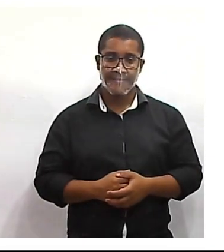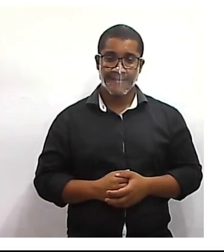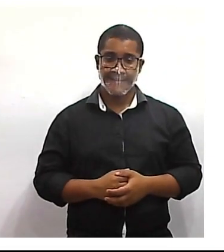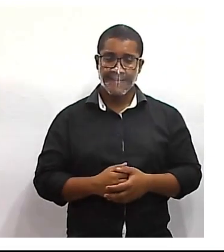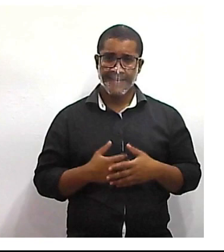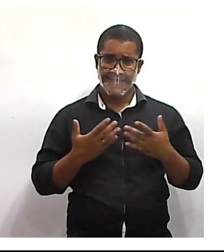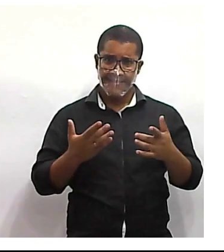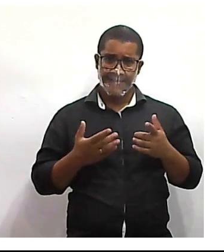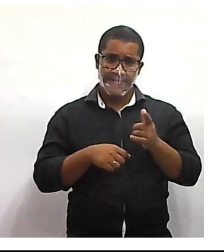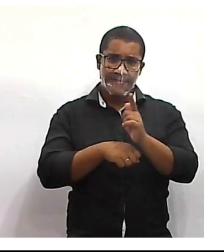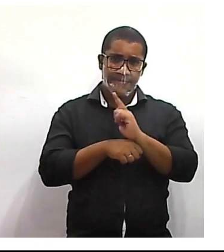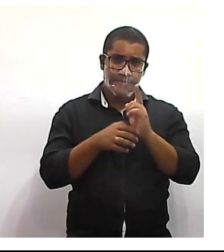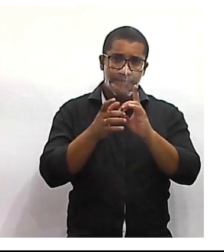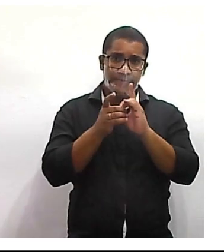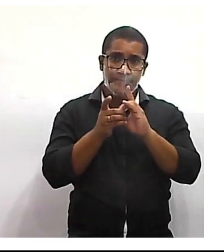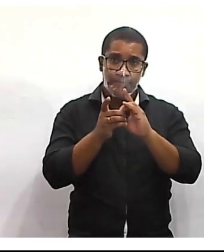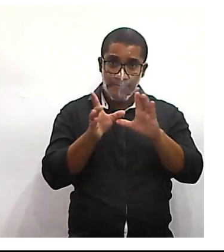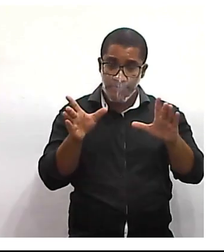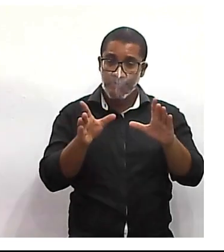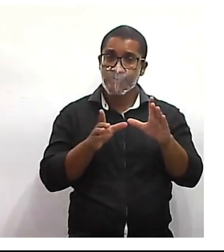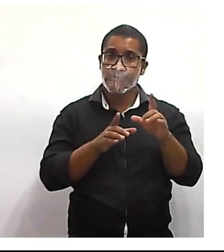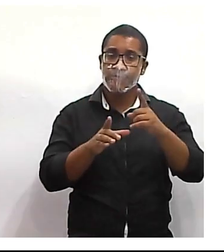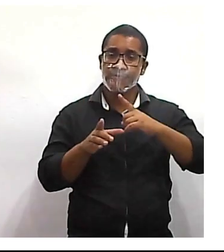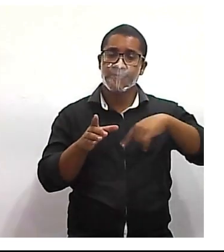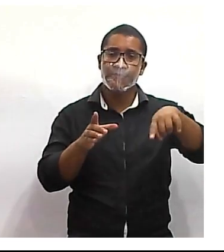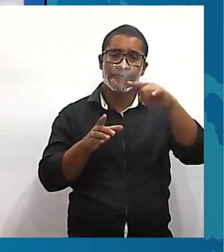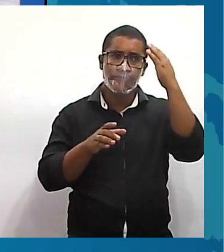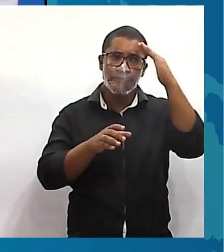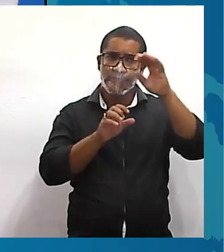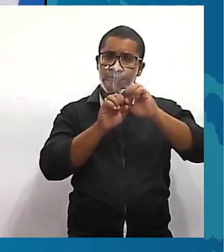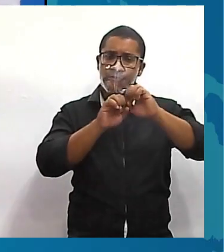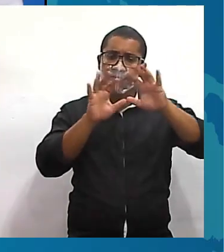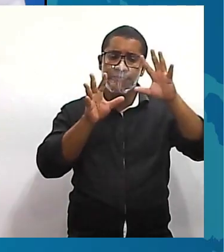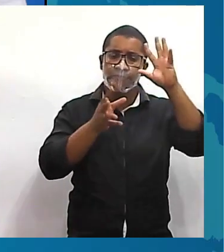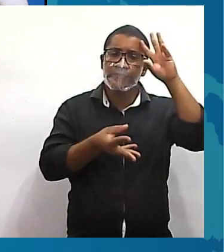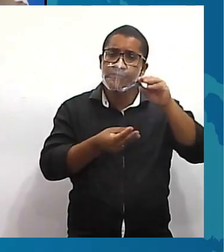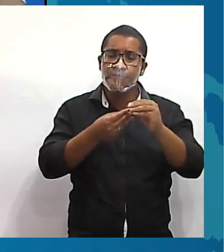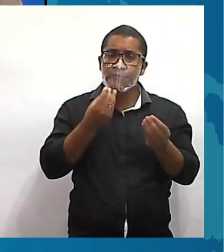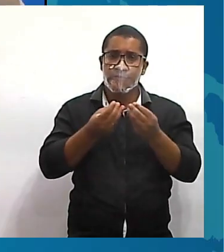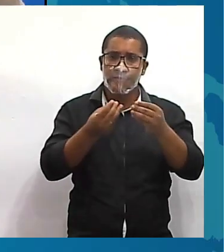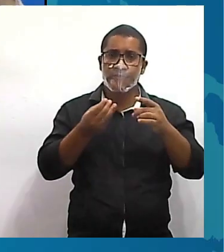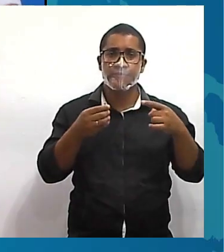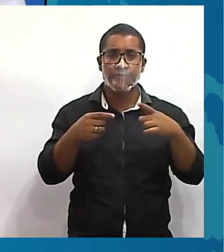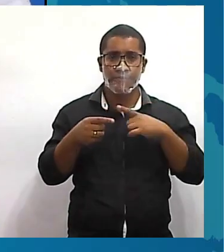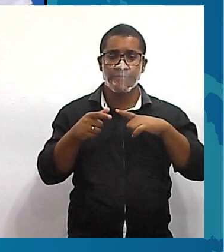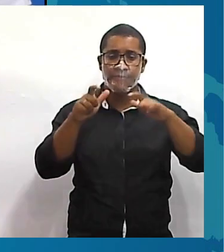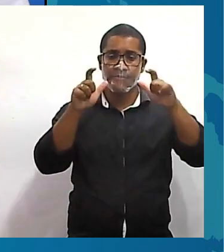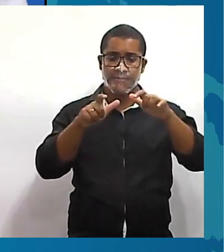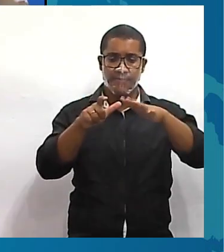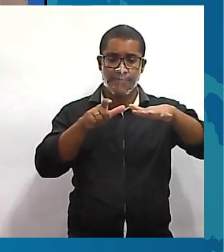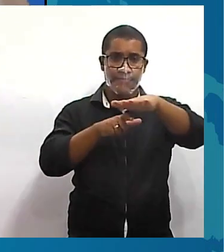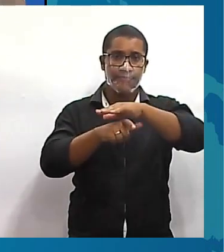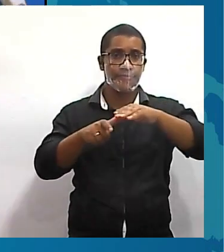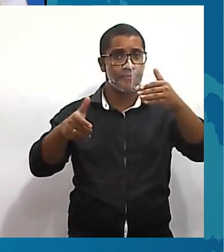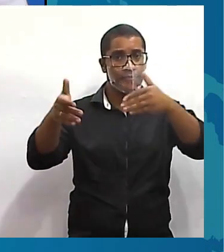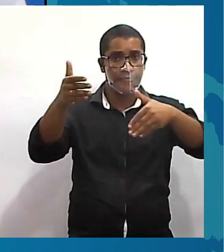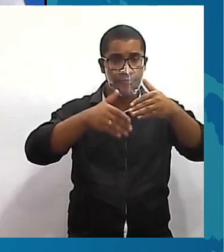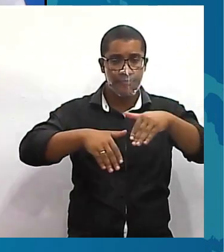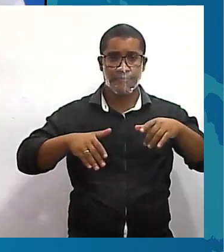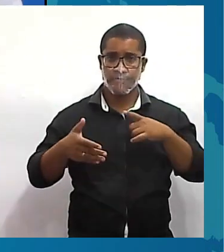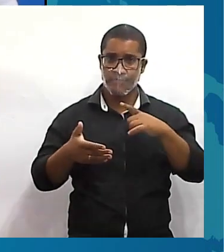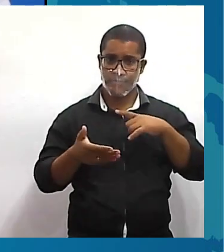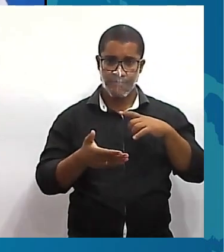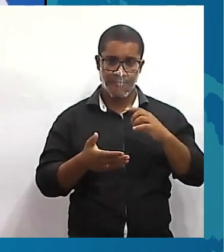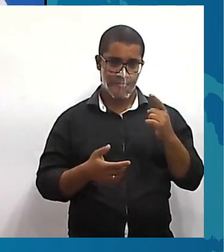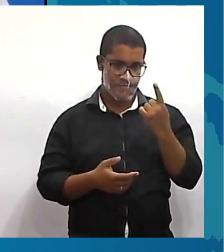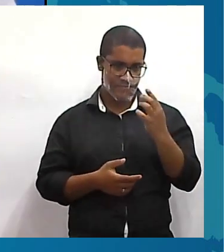Então, a gestão democrática, ela pode ser entendida no sentido amplo, né? Como um espaço de participação, de descentralização